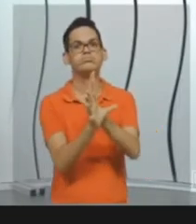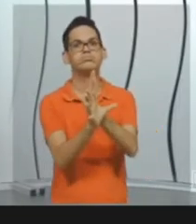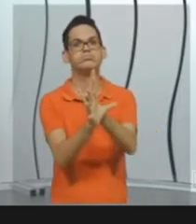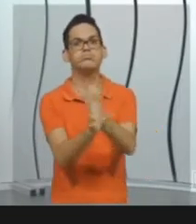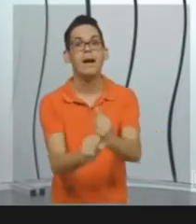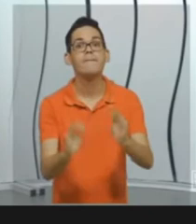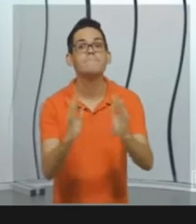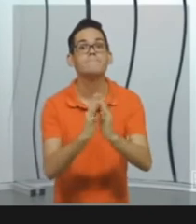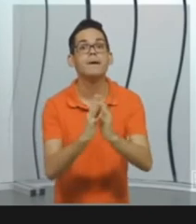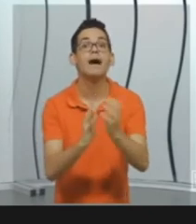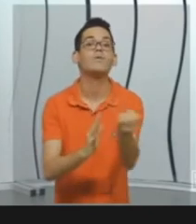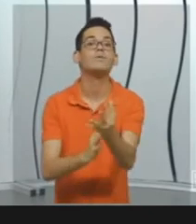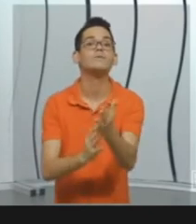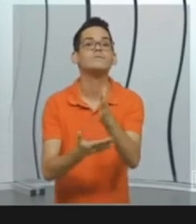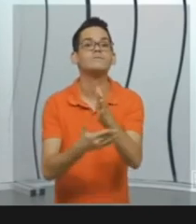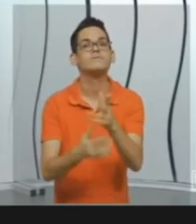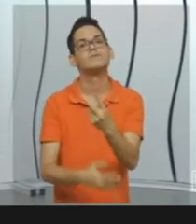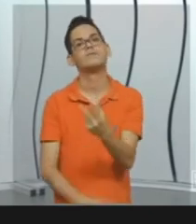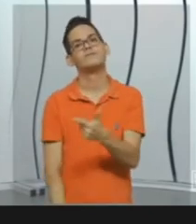de cromossomos.